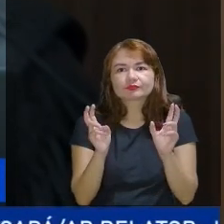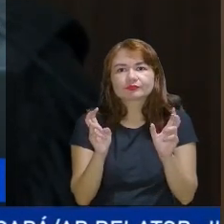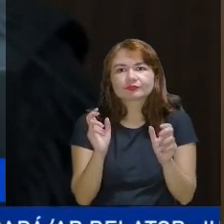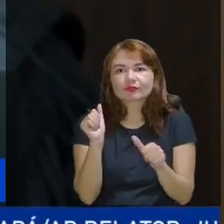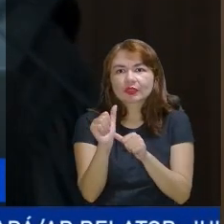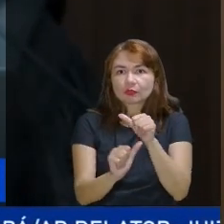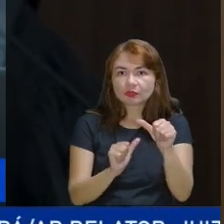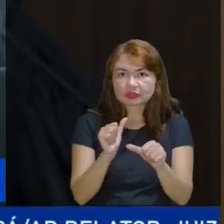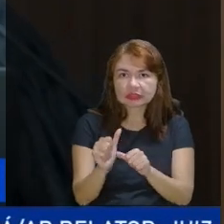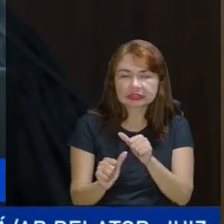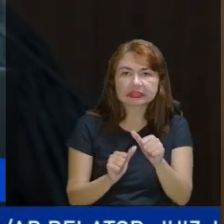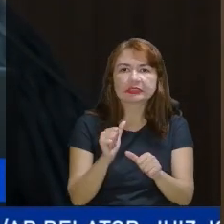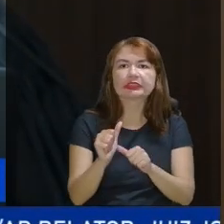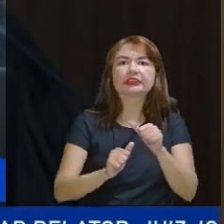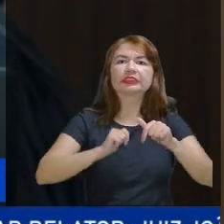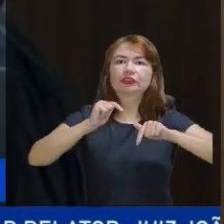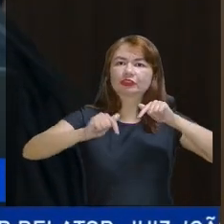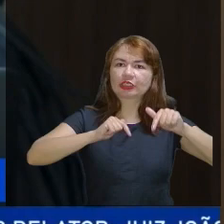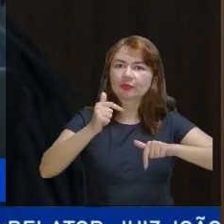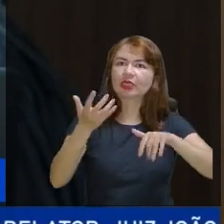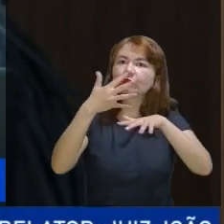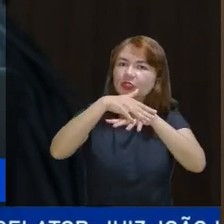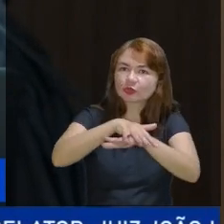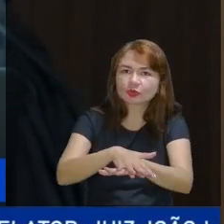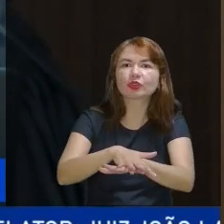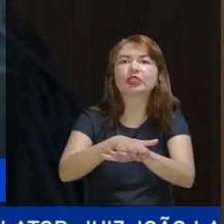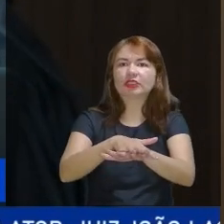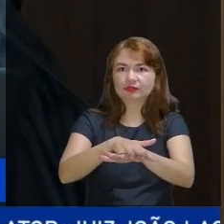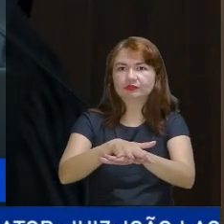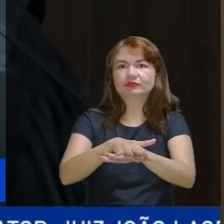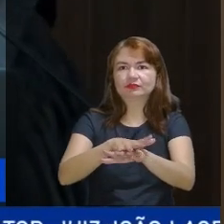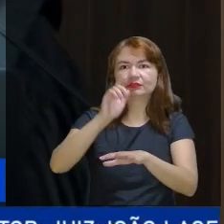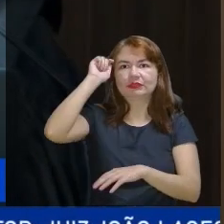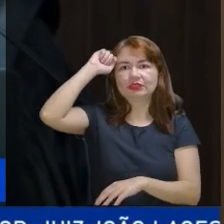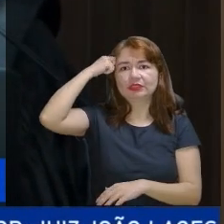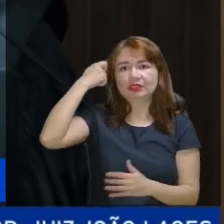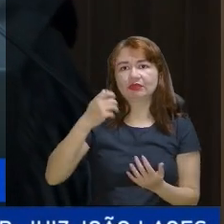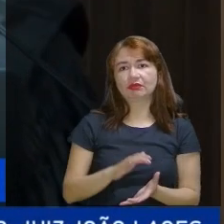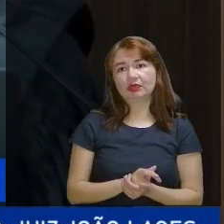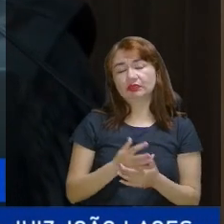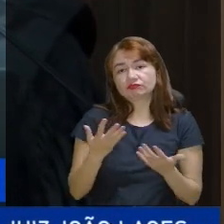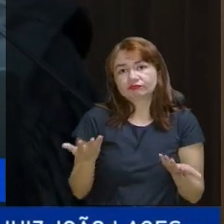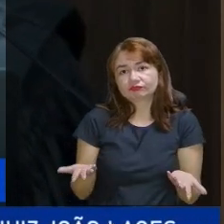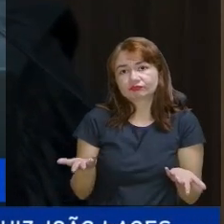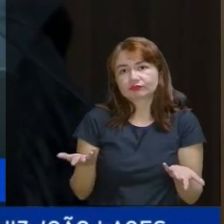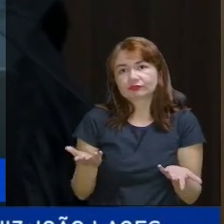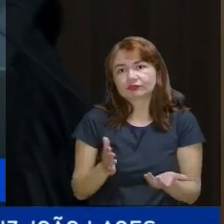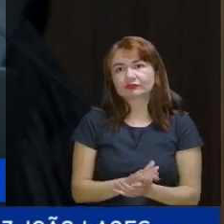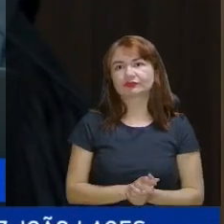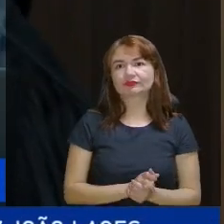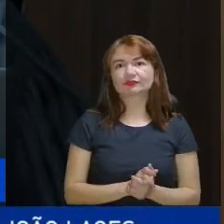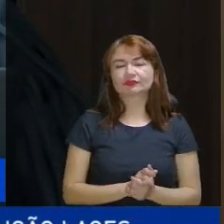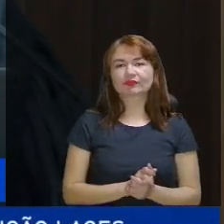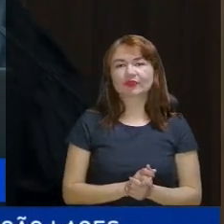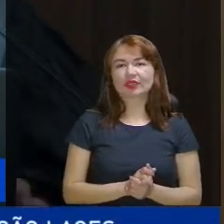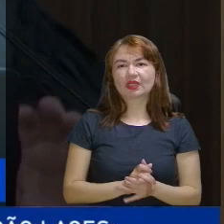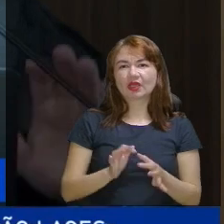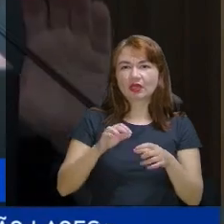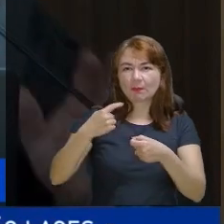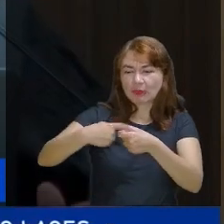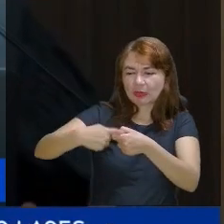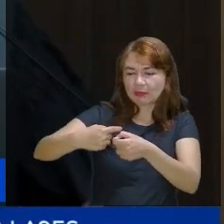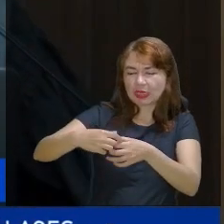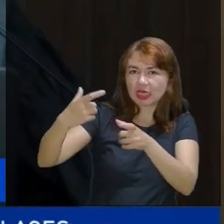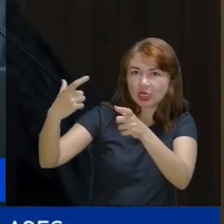reforma trabalhista para incluir eles no mercado de trabalho. E eles ficaram ocupando as nossas periferias, as